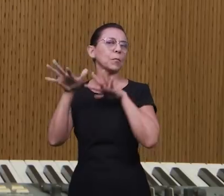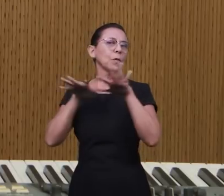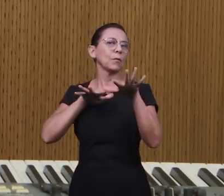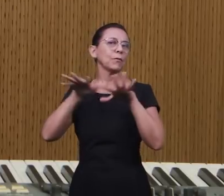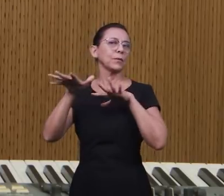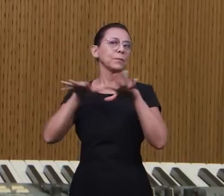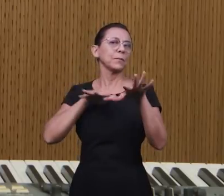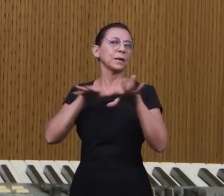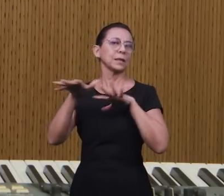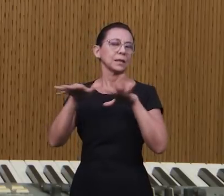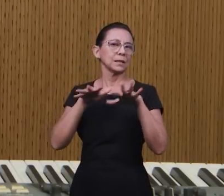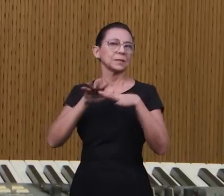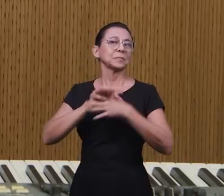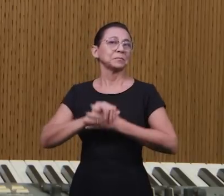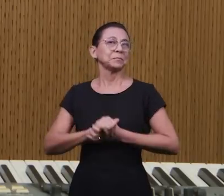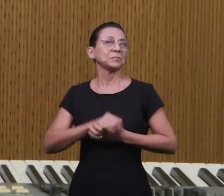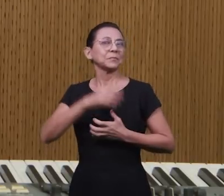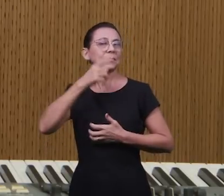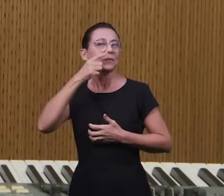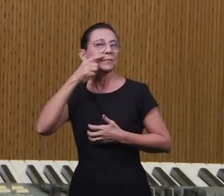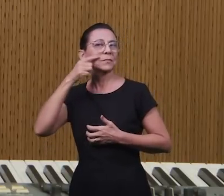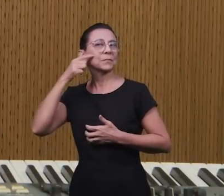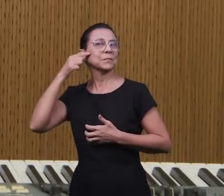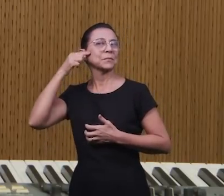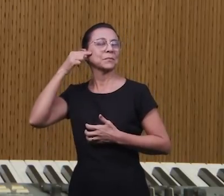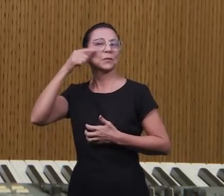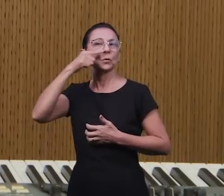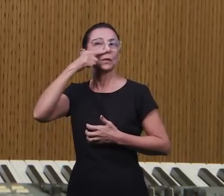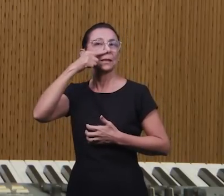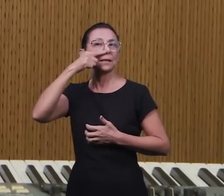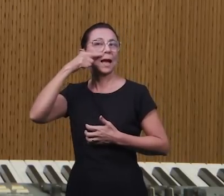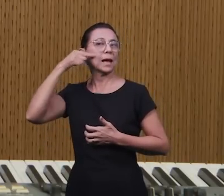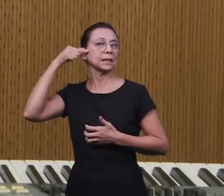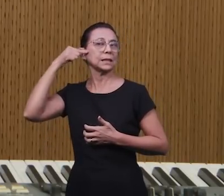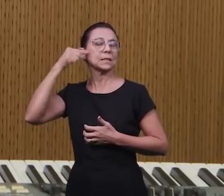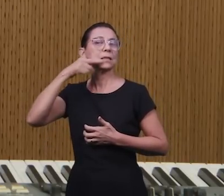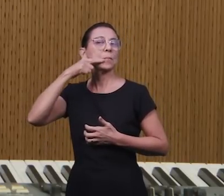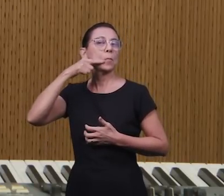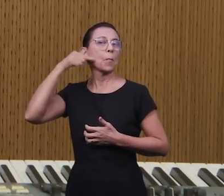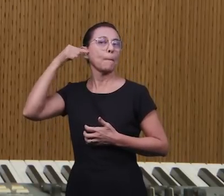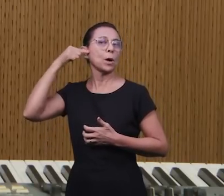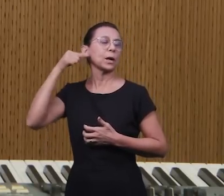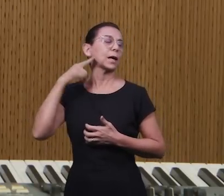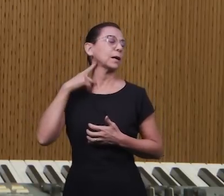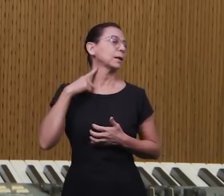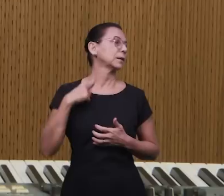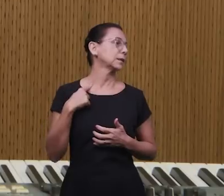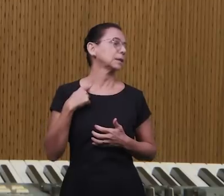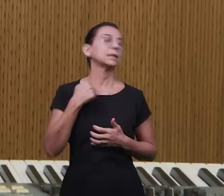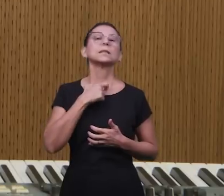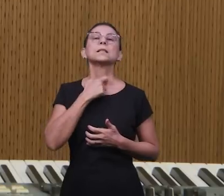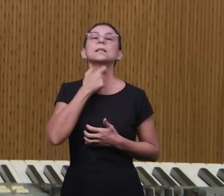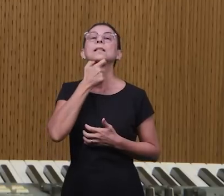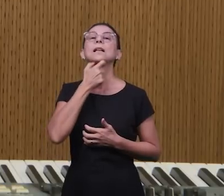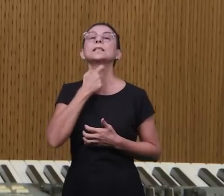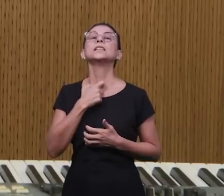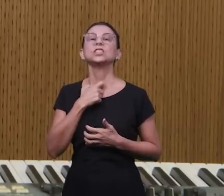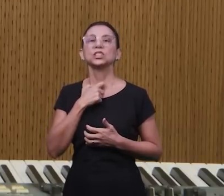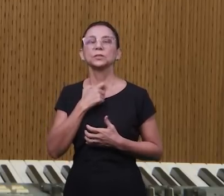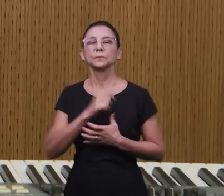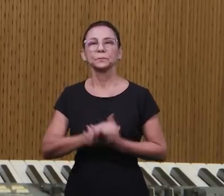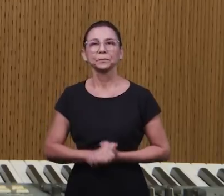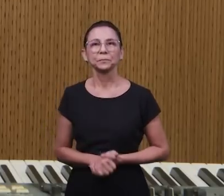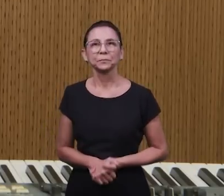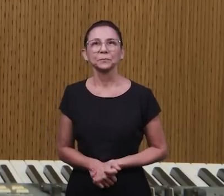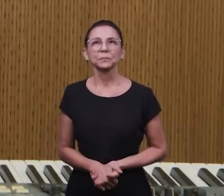estrutura de ressonância, de cavidade que vai moldar o que foi gerado de som aqui